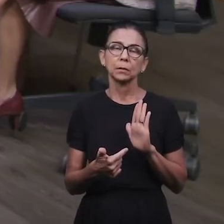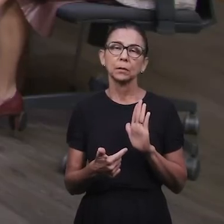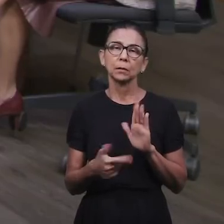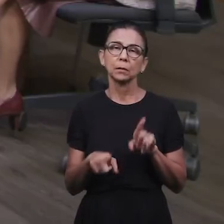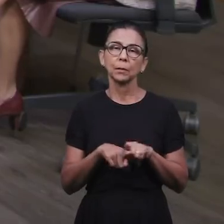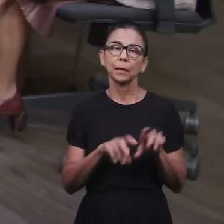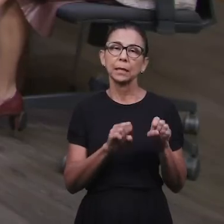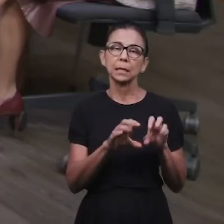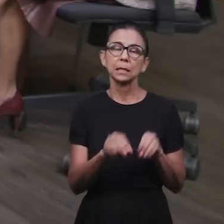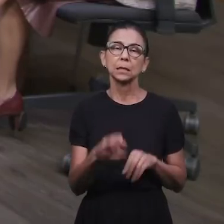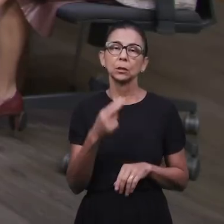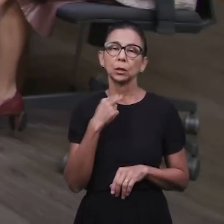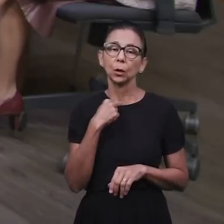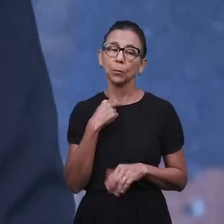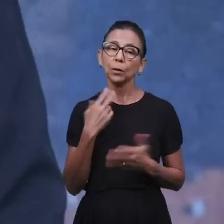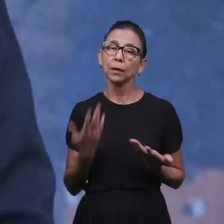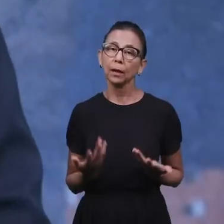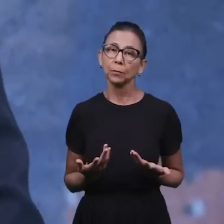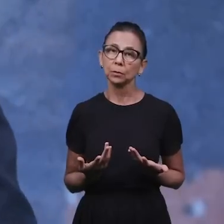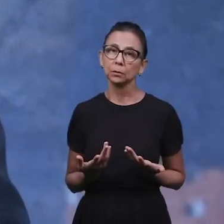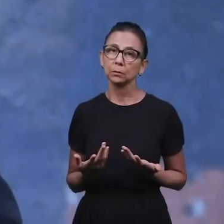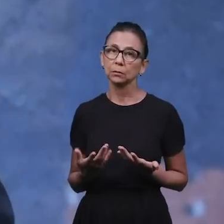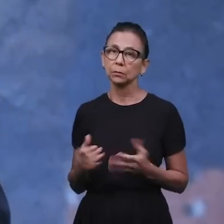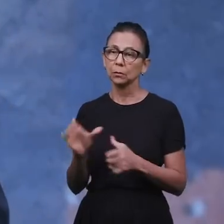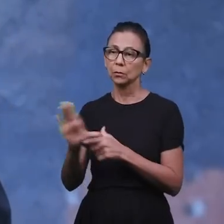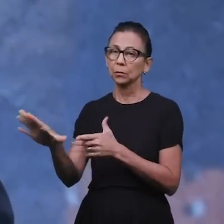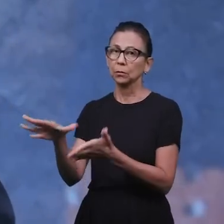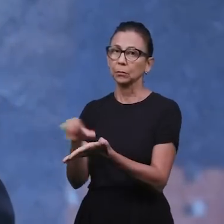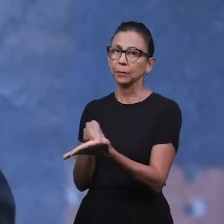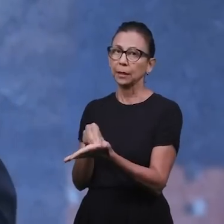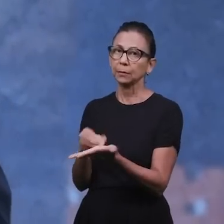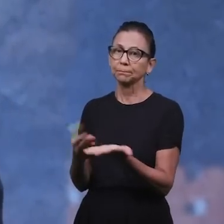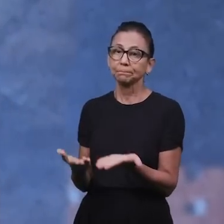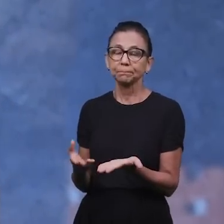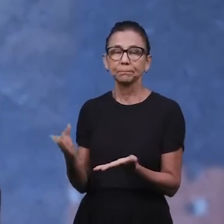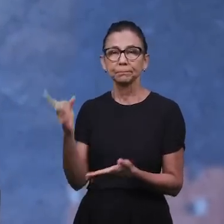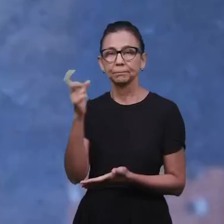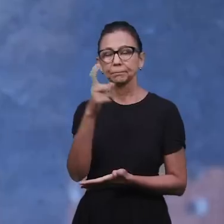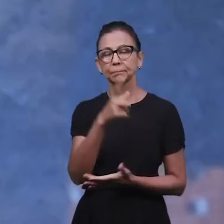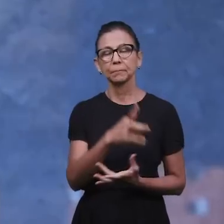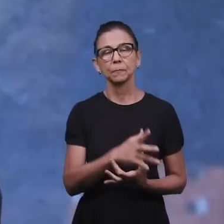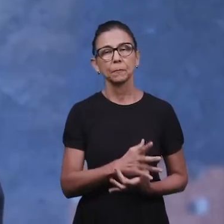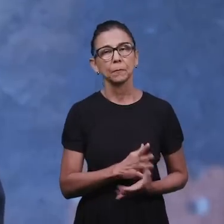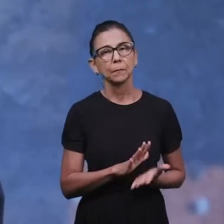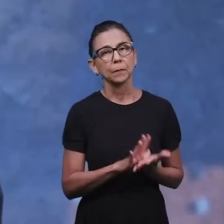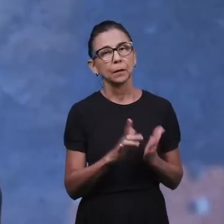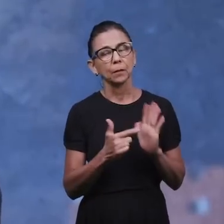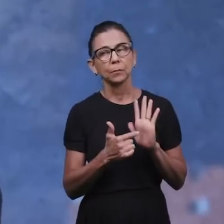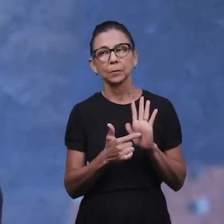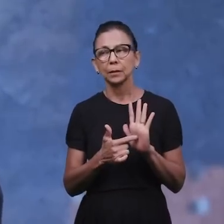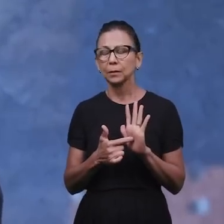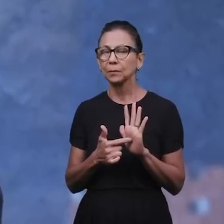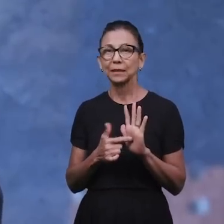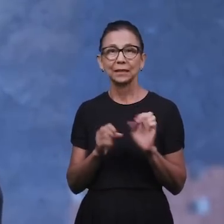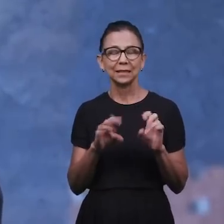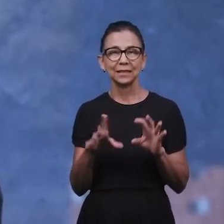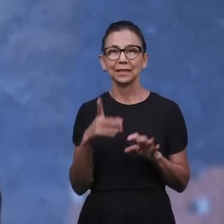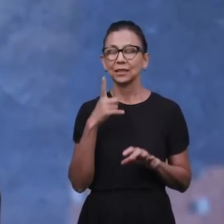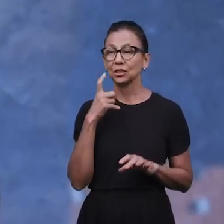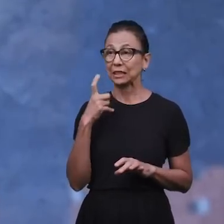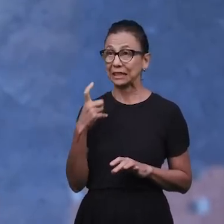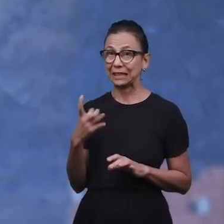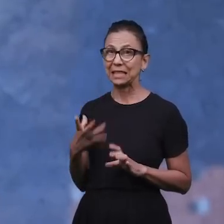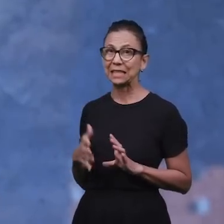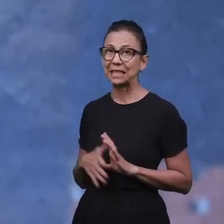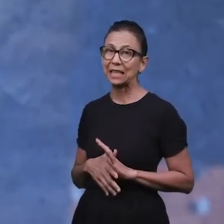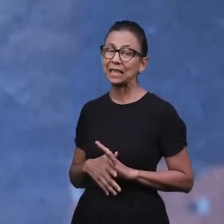muito interessante isso, dentro do que é lícito e o que não convém. É porque o ensino, ele dirige para que a gente deixe